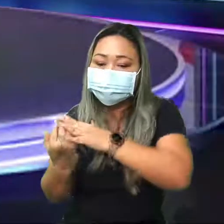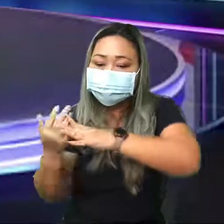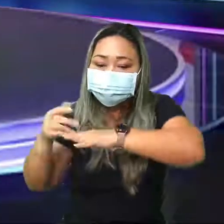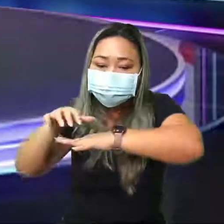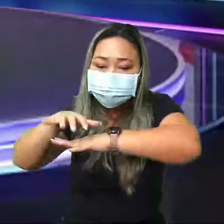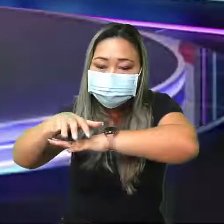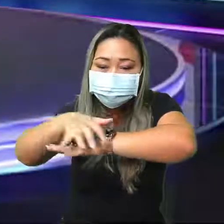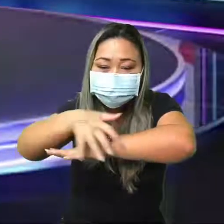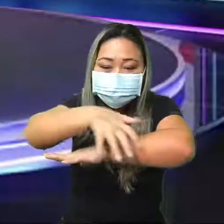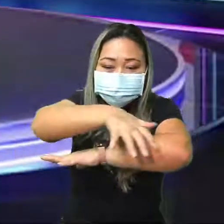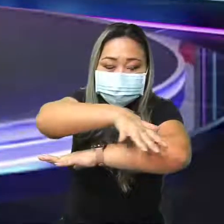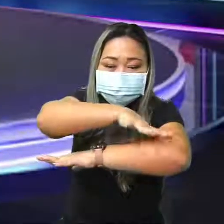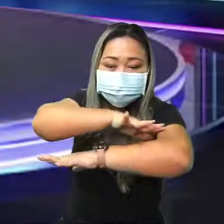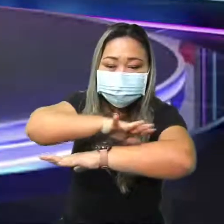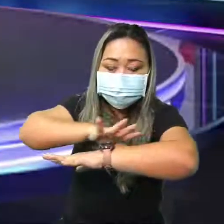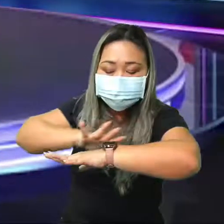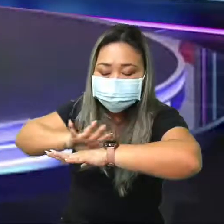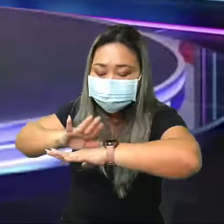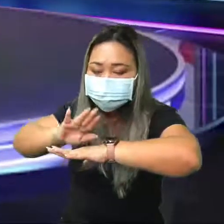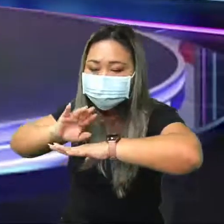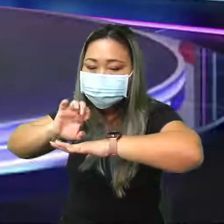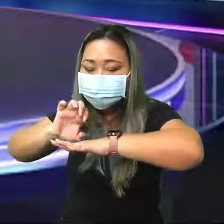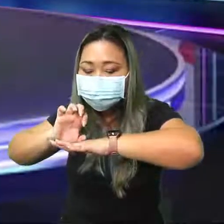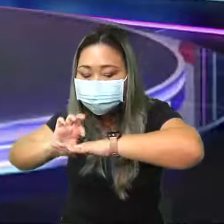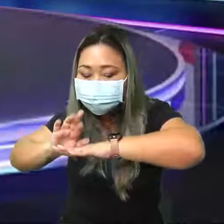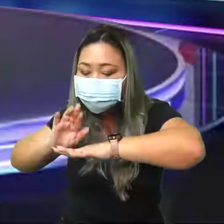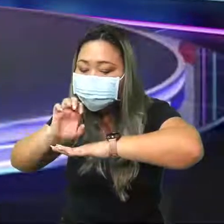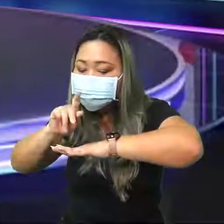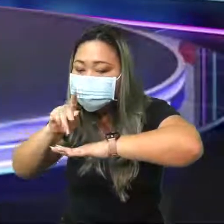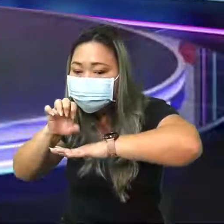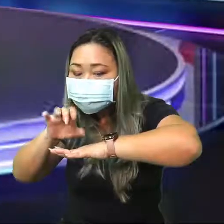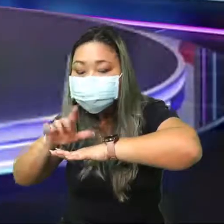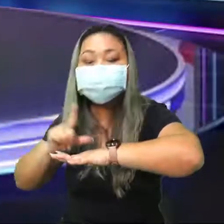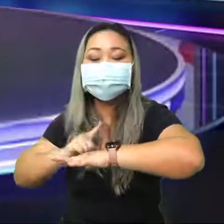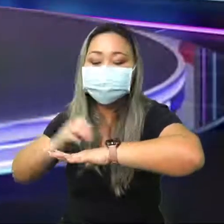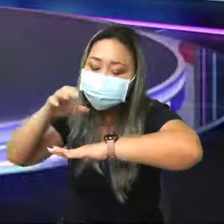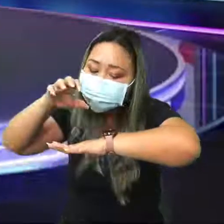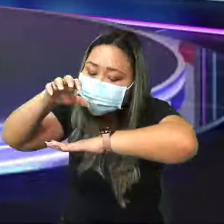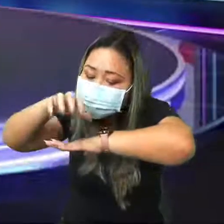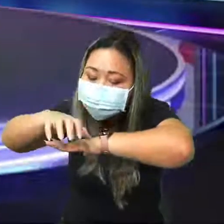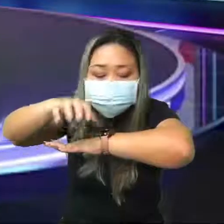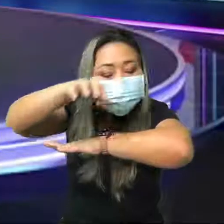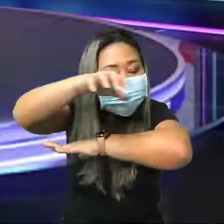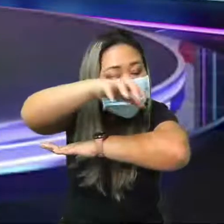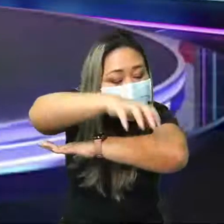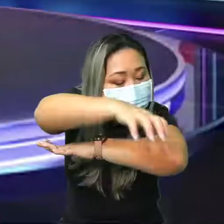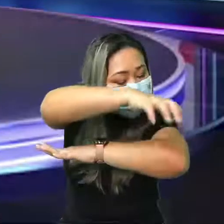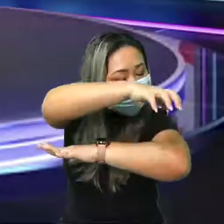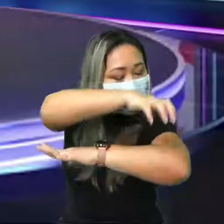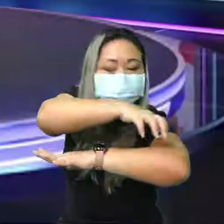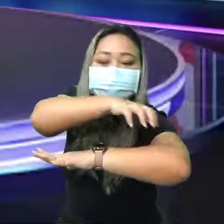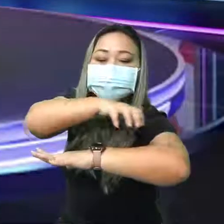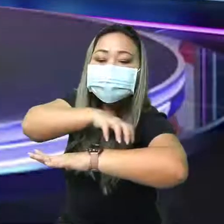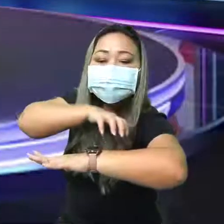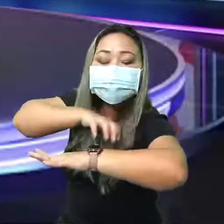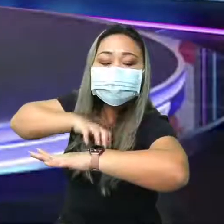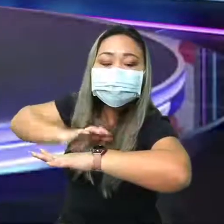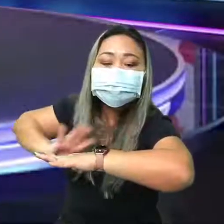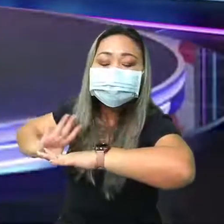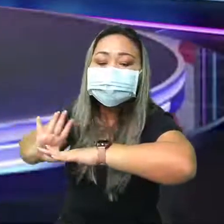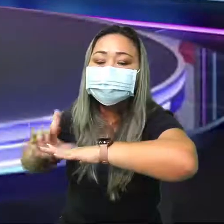ecossistemas. Nesses ecossistemas, as espécies têm os seus lugares específicos, né? Tem as